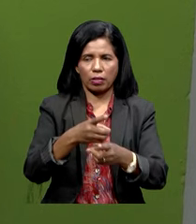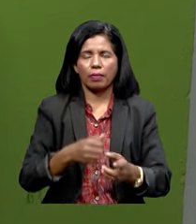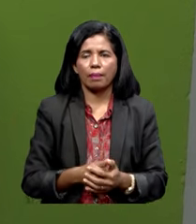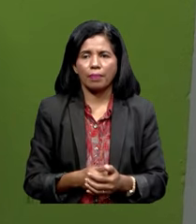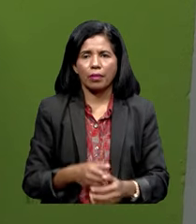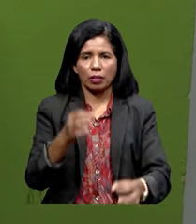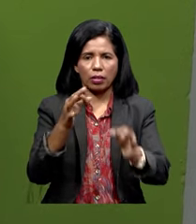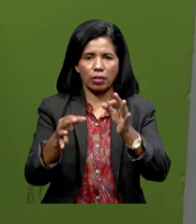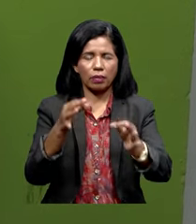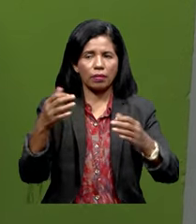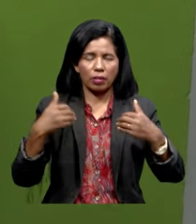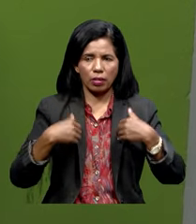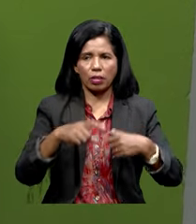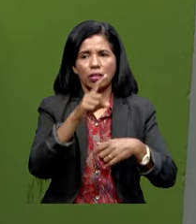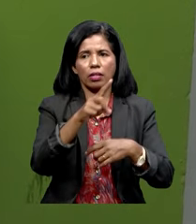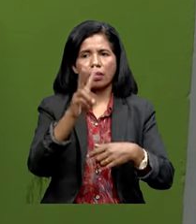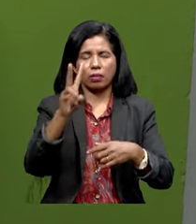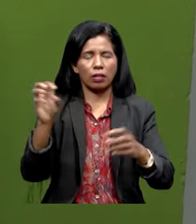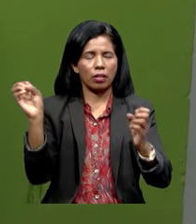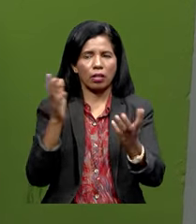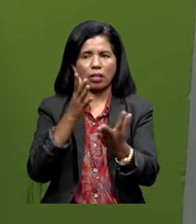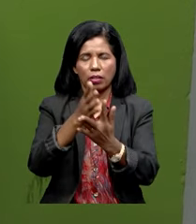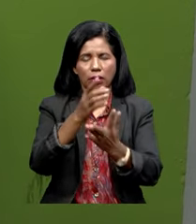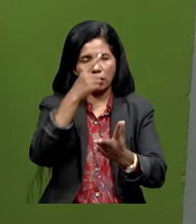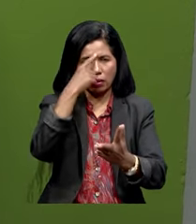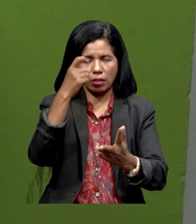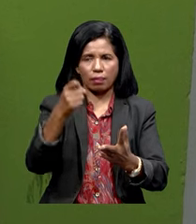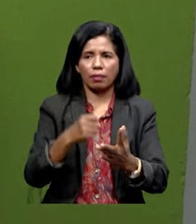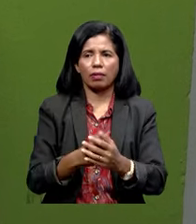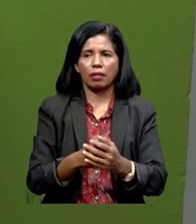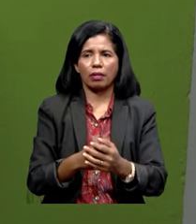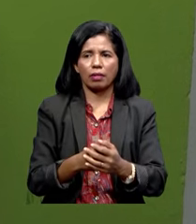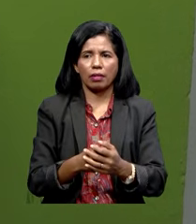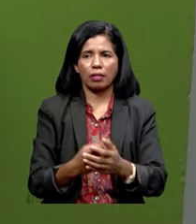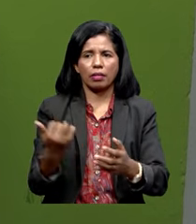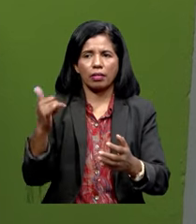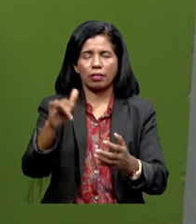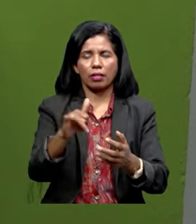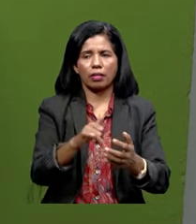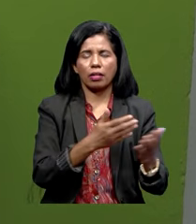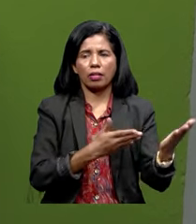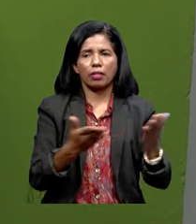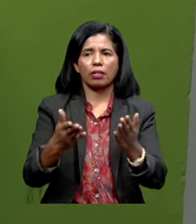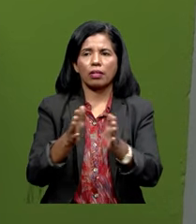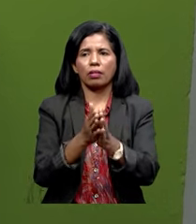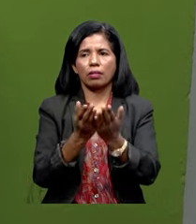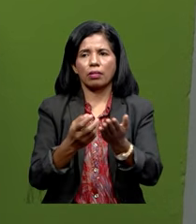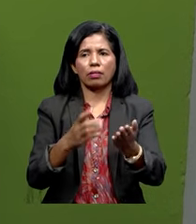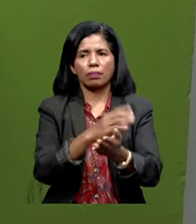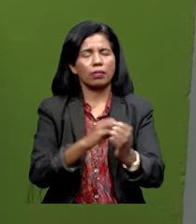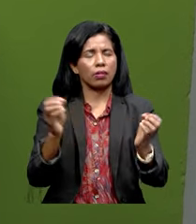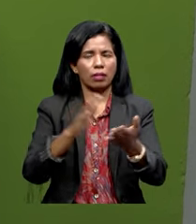hija y da rua macla acceso, tal vez si la atama, si la requenin, no mora si